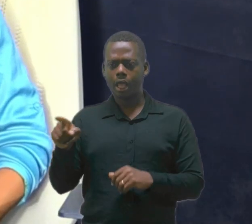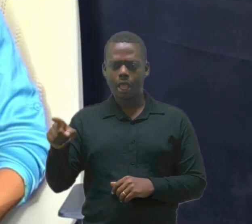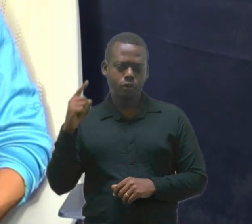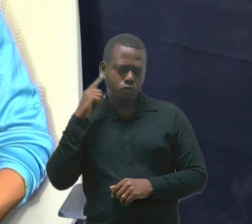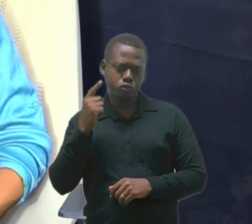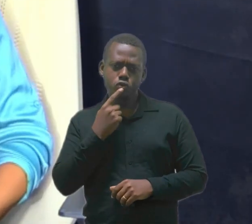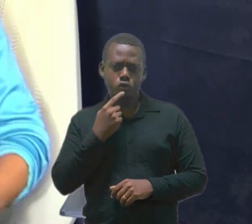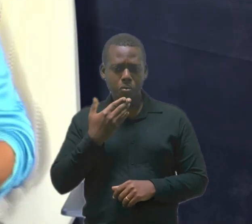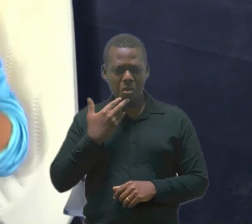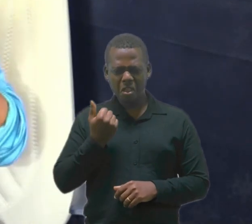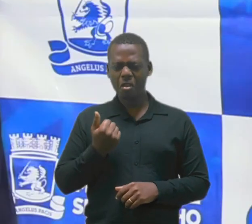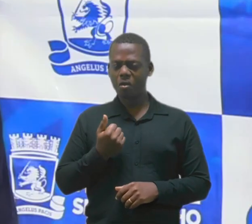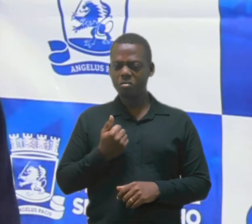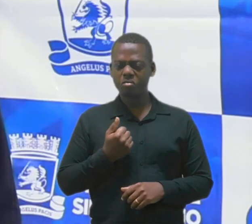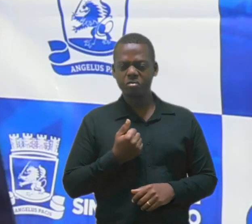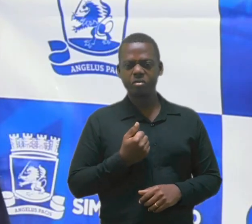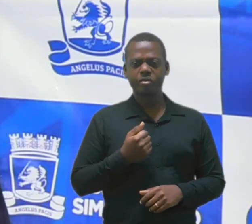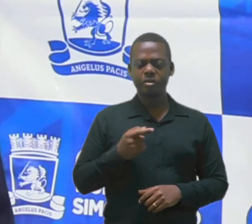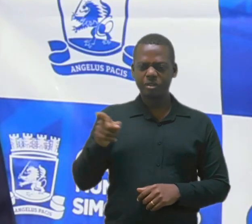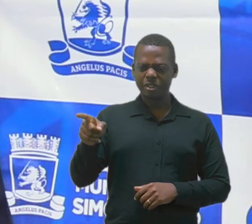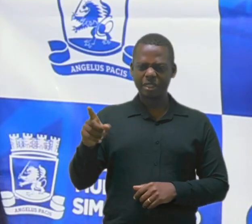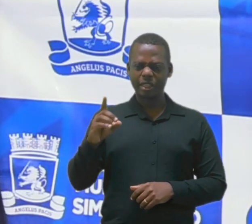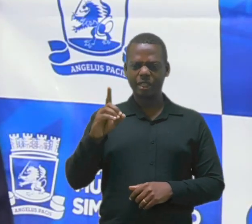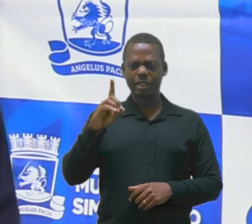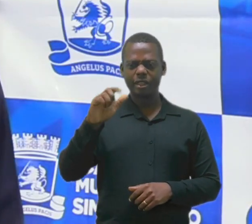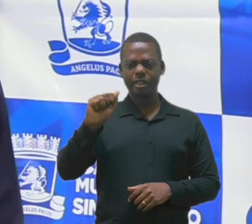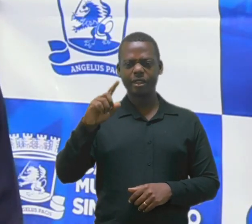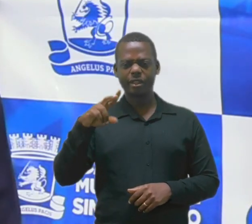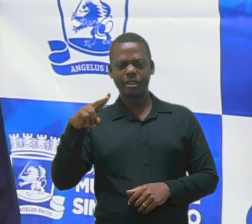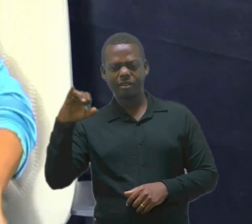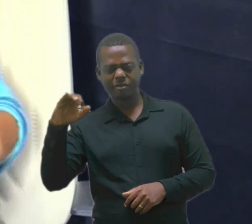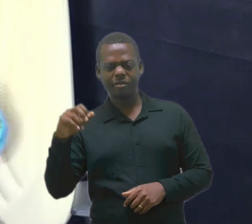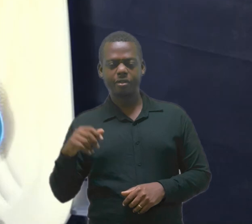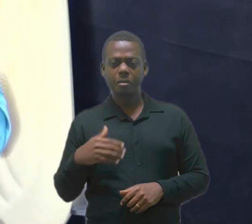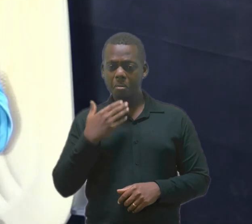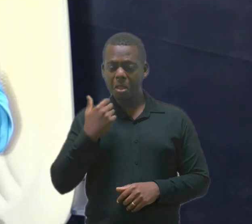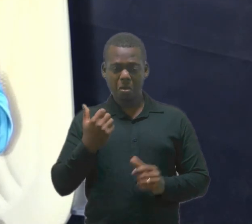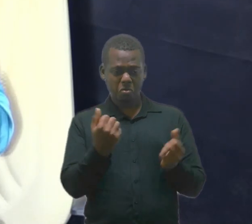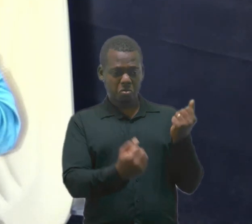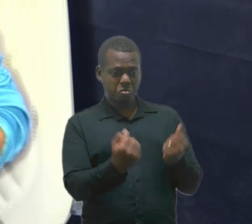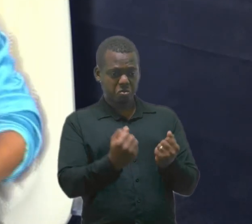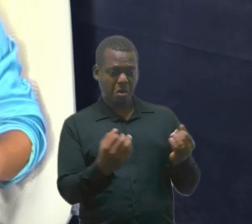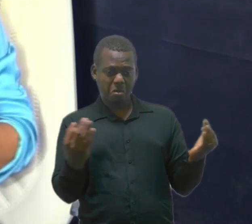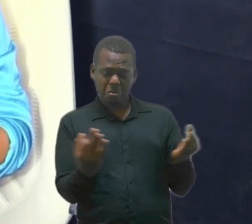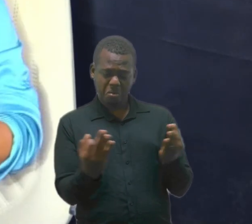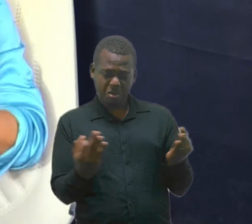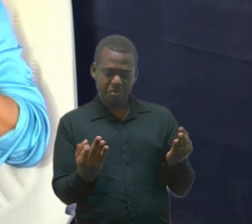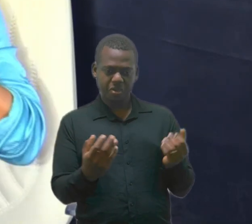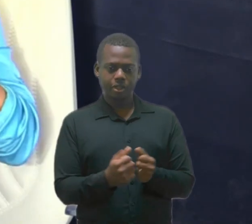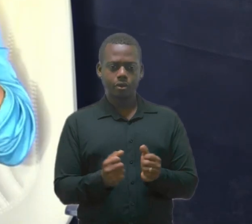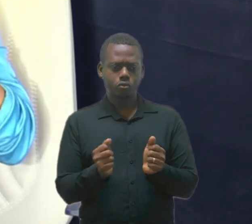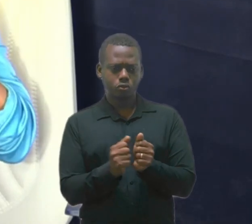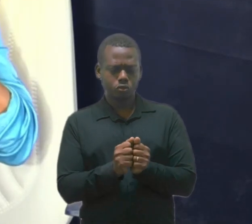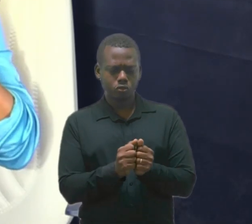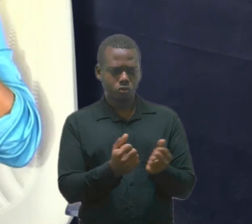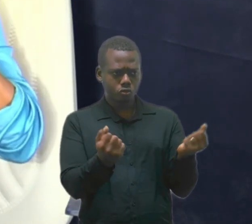que você, viu? Não, certeza, melhor do que eu, com certeza. Melhor que você, Rebeca. Sabe por quê? O surdo, gente, eu fiquei com o surdo. A direção